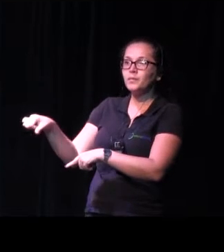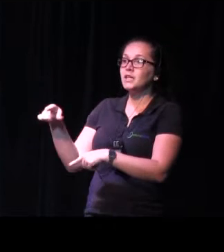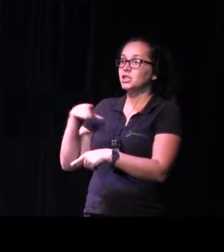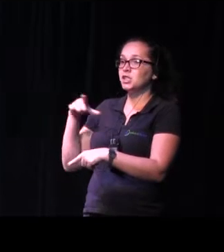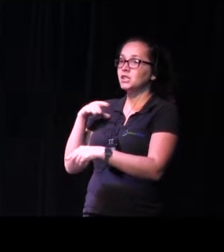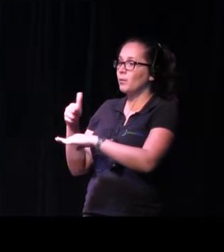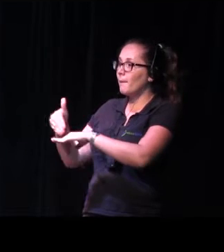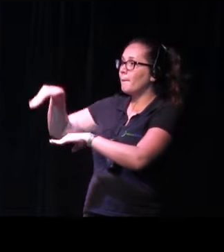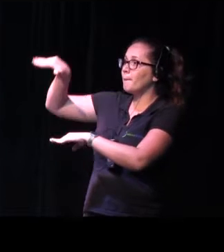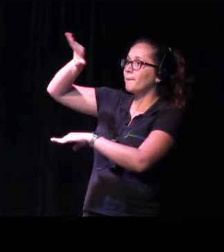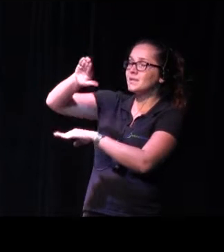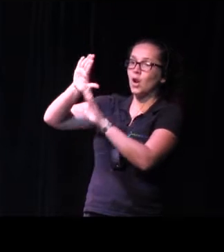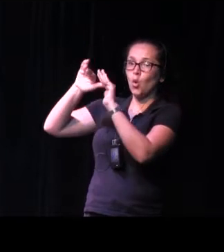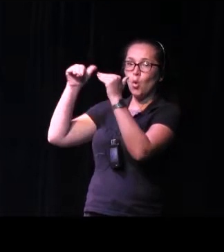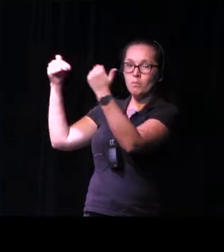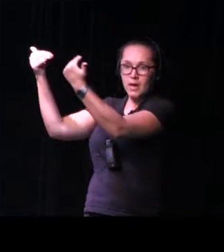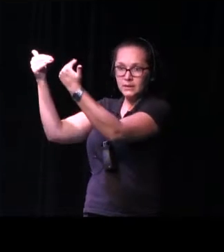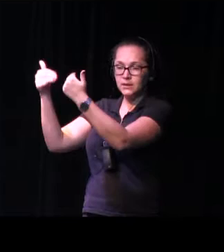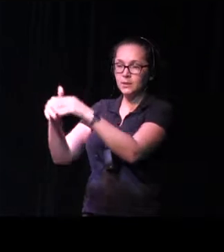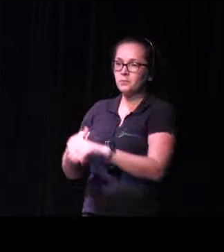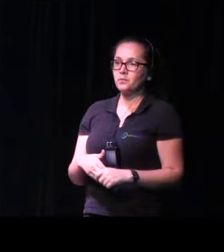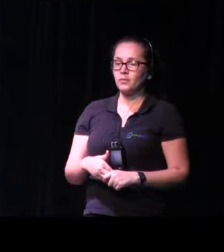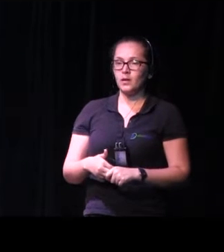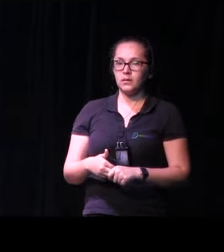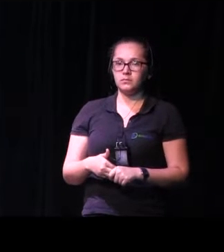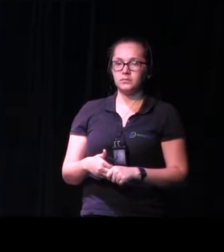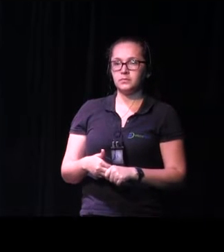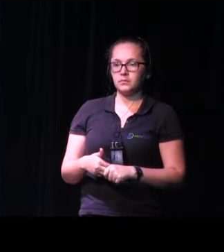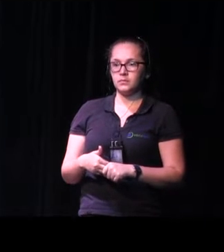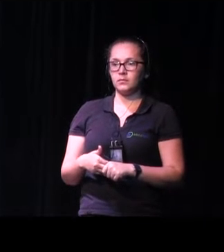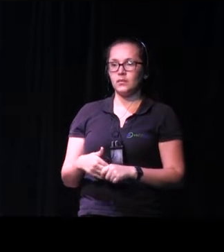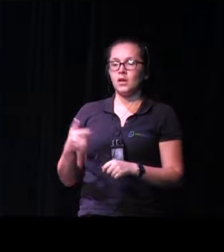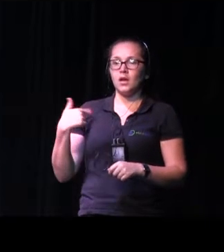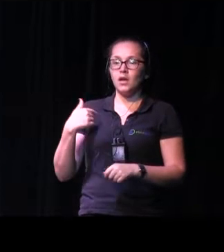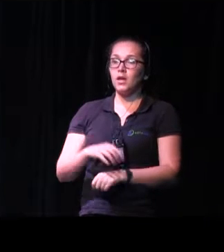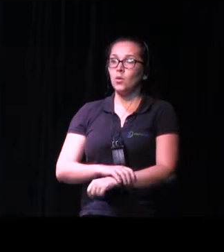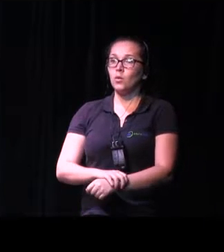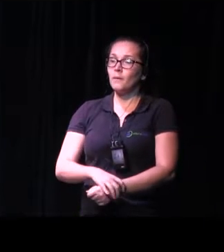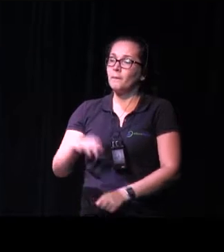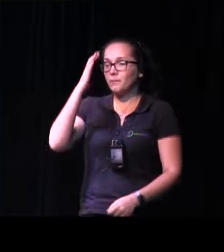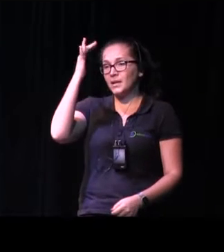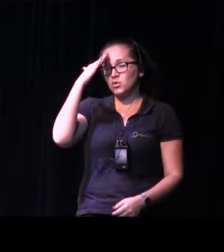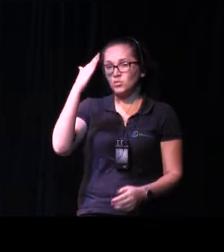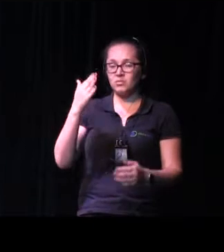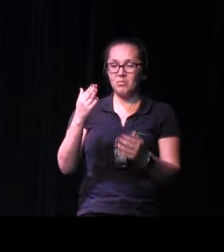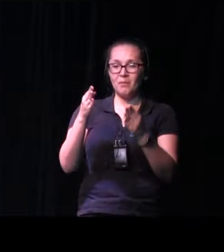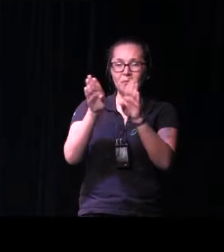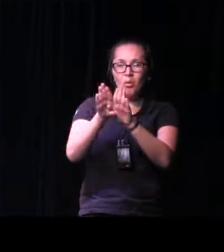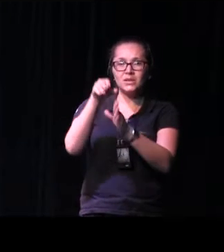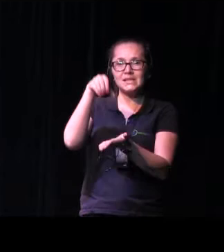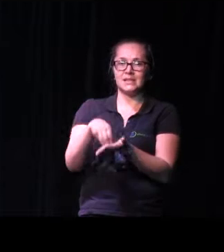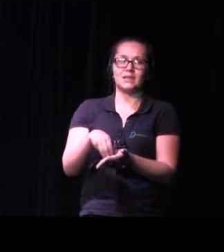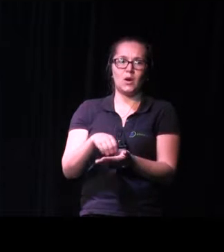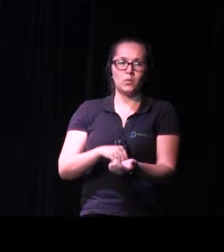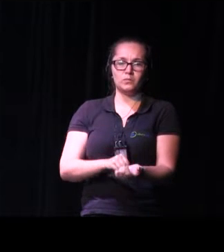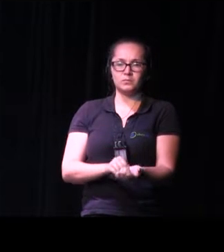bairro, essa passarela coberta, e aqui eu saio da ideia de uma